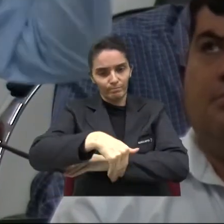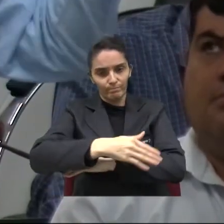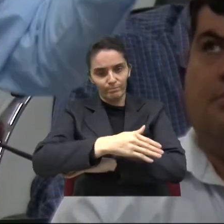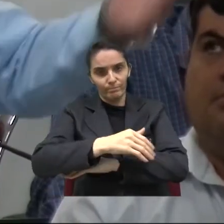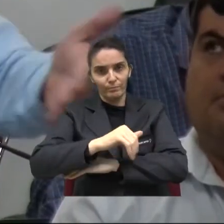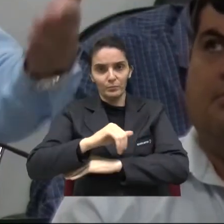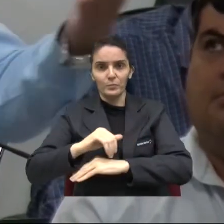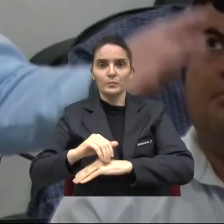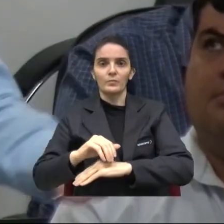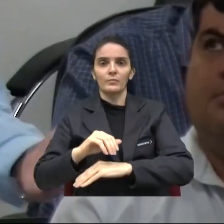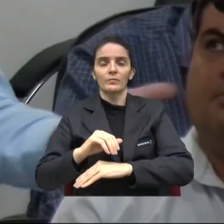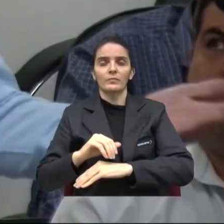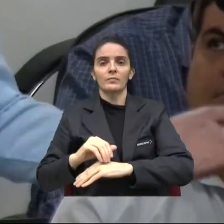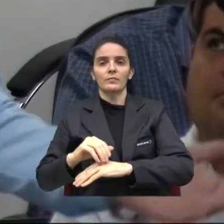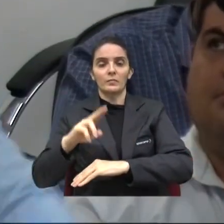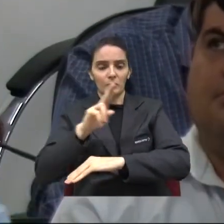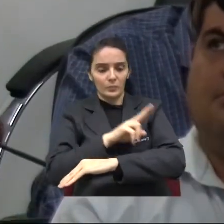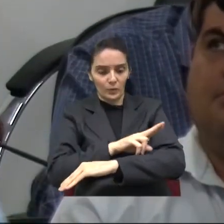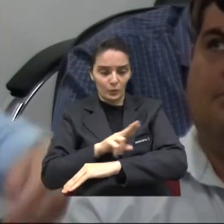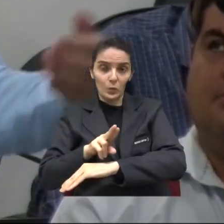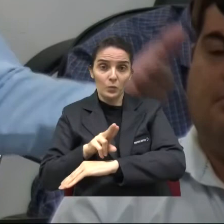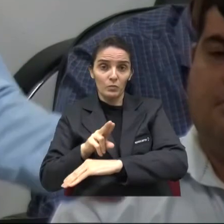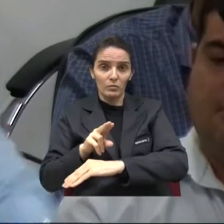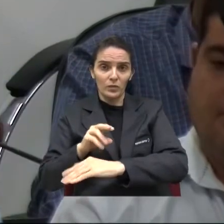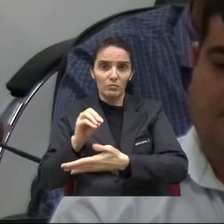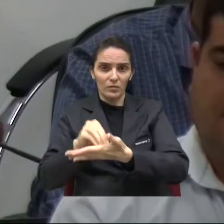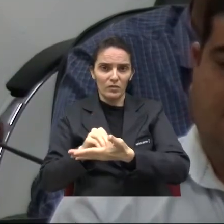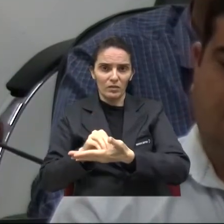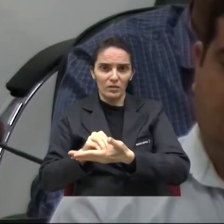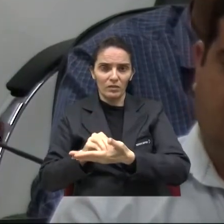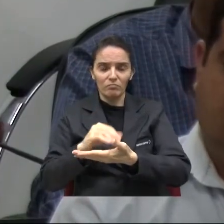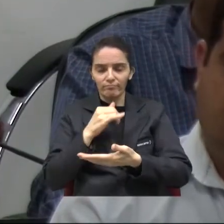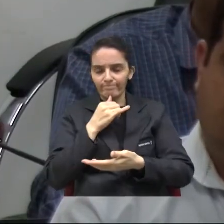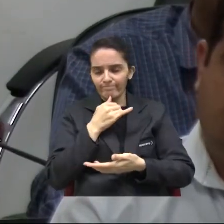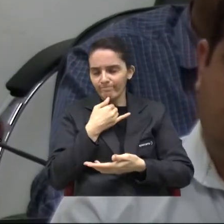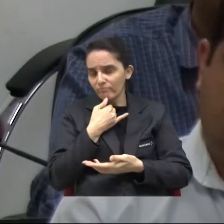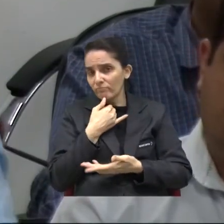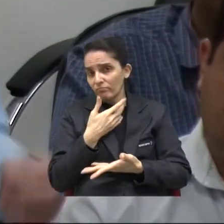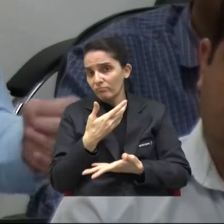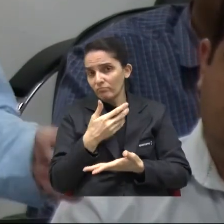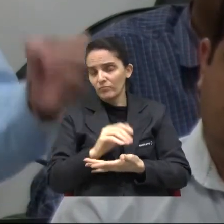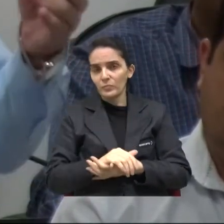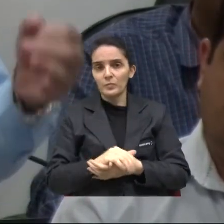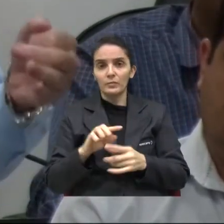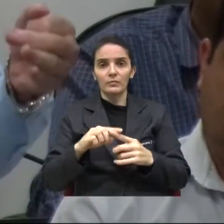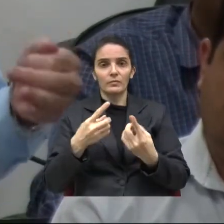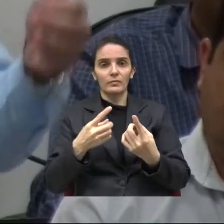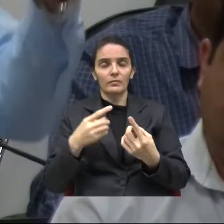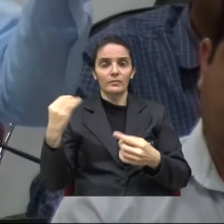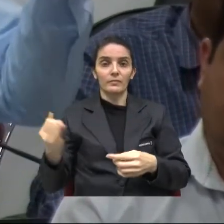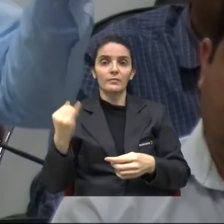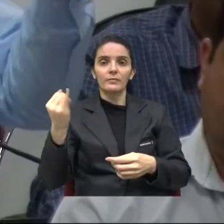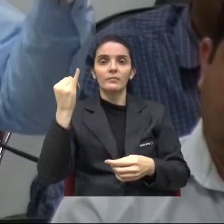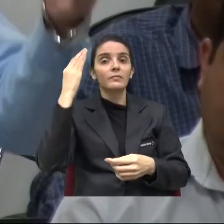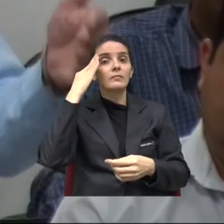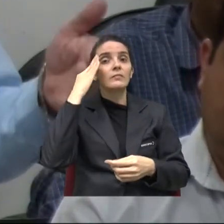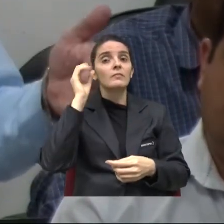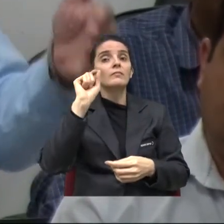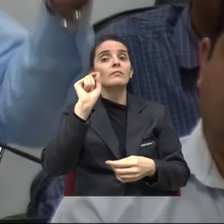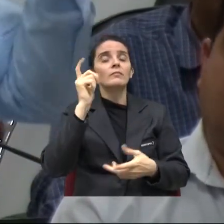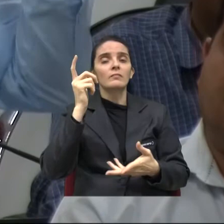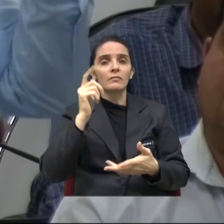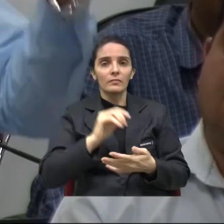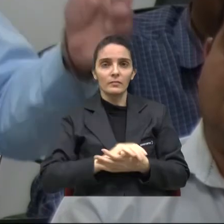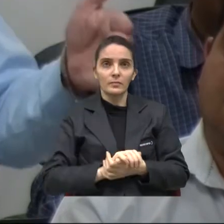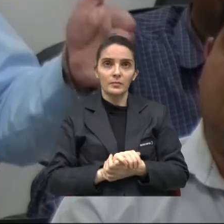dá para fazer isso quando a pessoa parte, é triste um dia quando for feito. Mas o importante é saber,